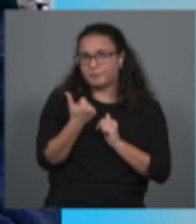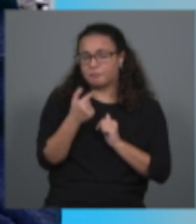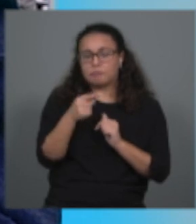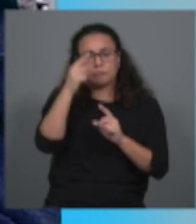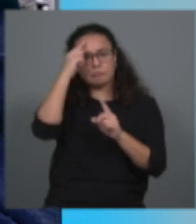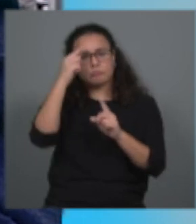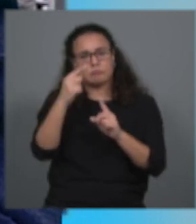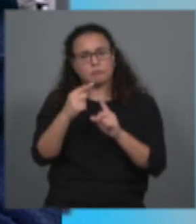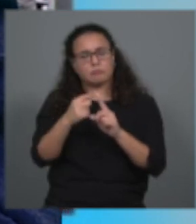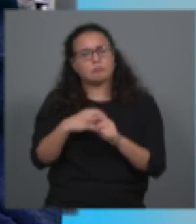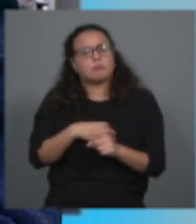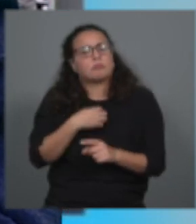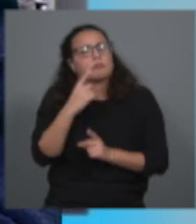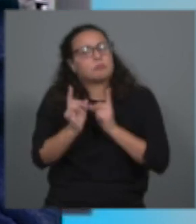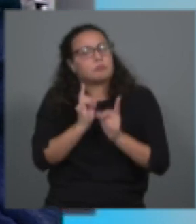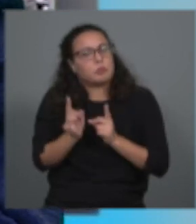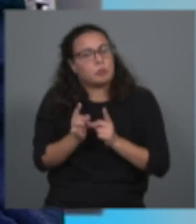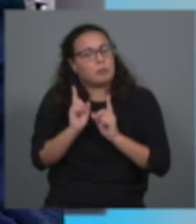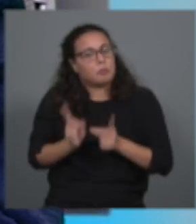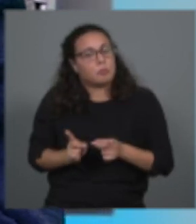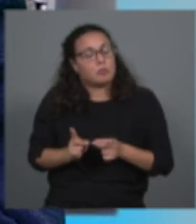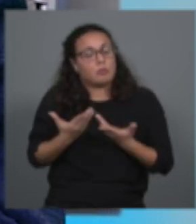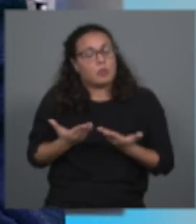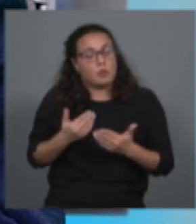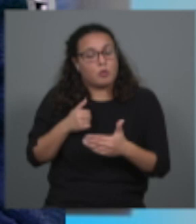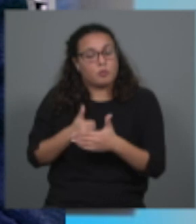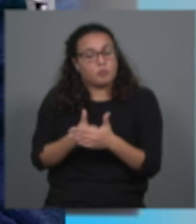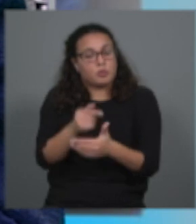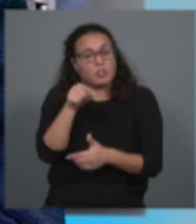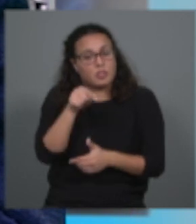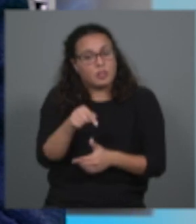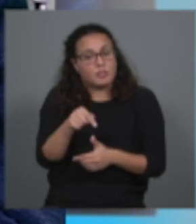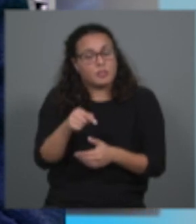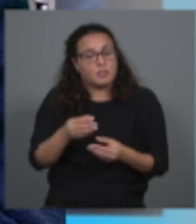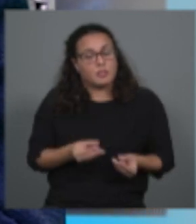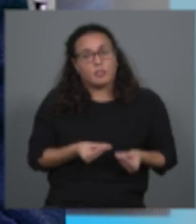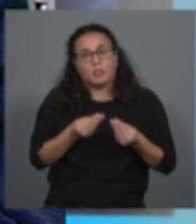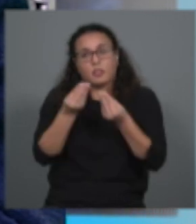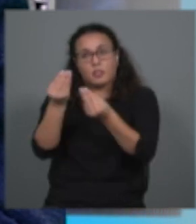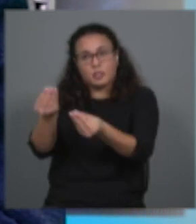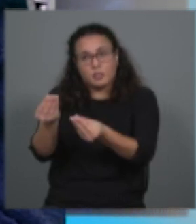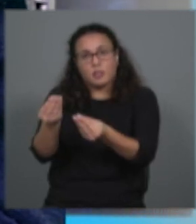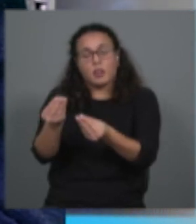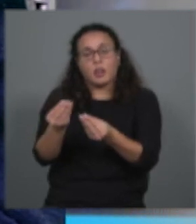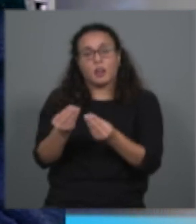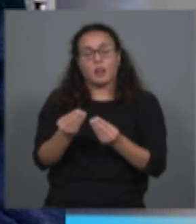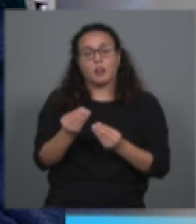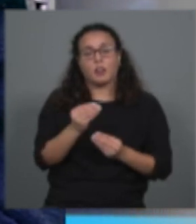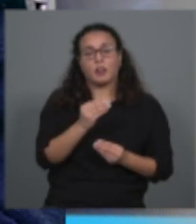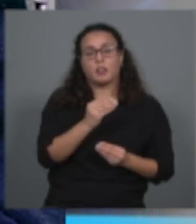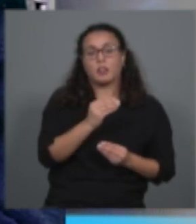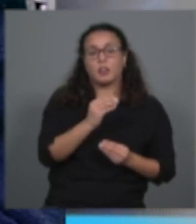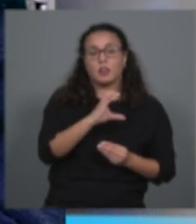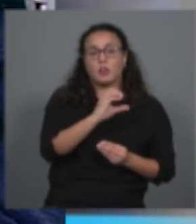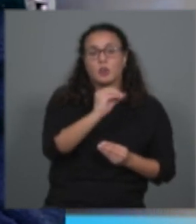significa que, a partir de agora, o processo fica entregue à Sagrada Congregação e, de algum